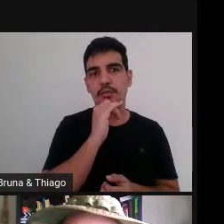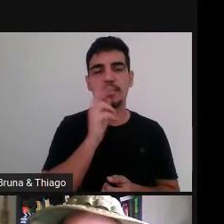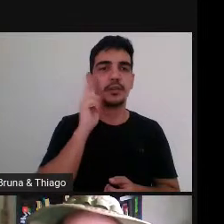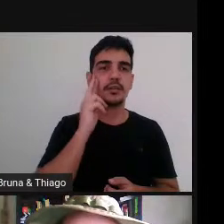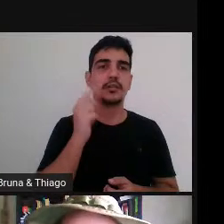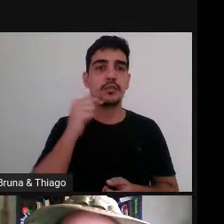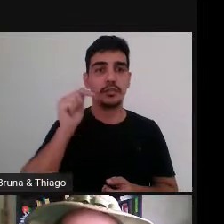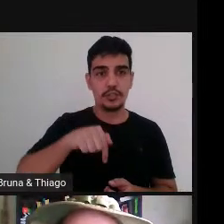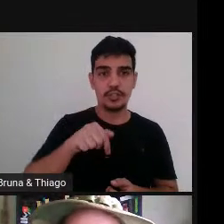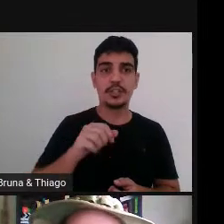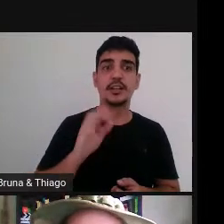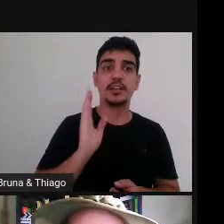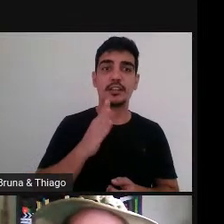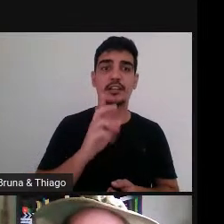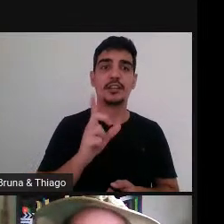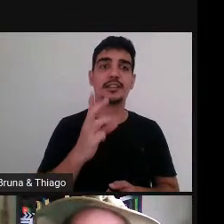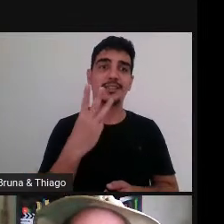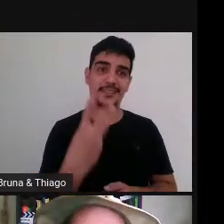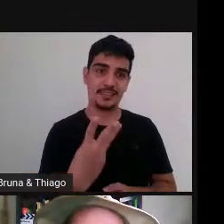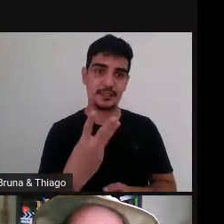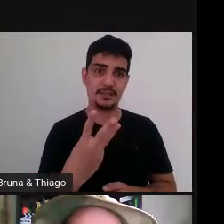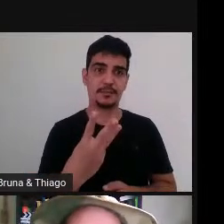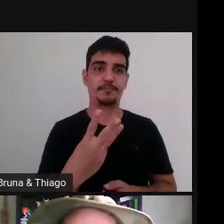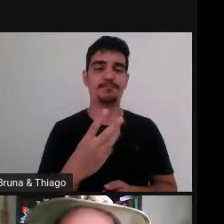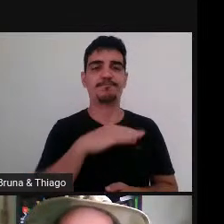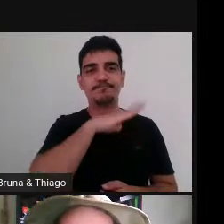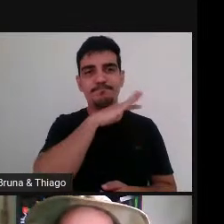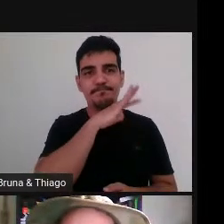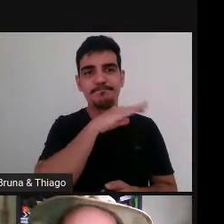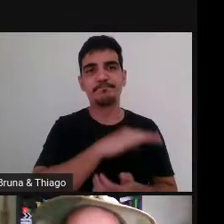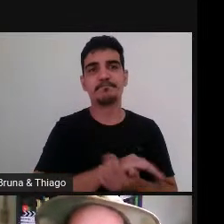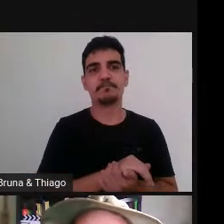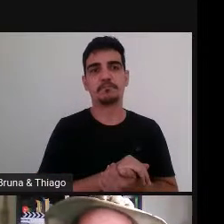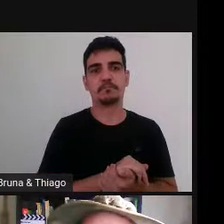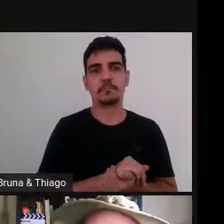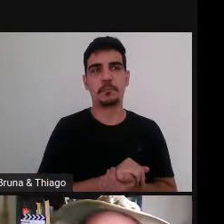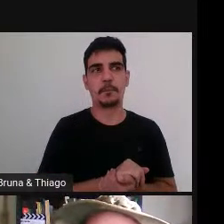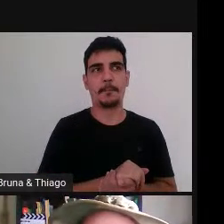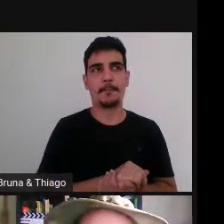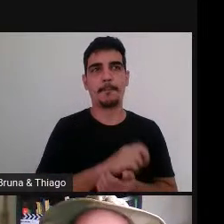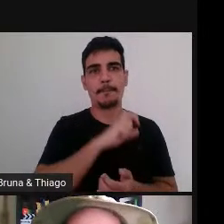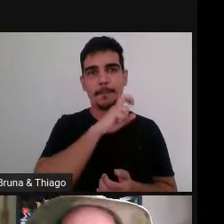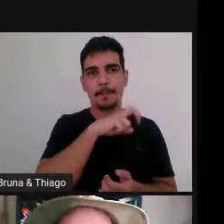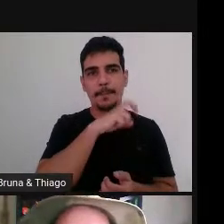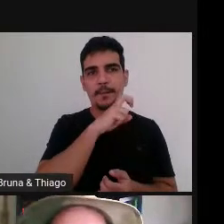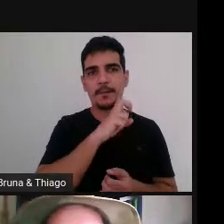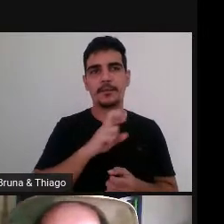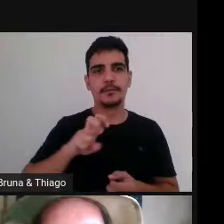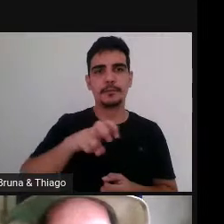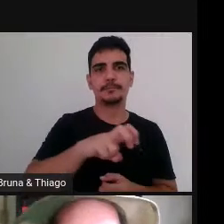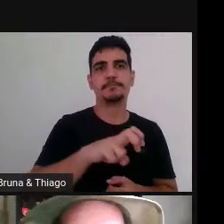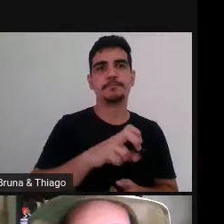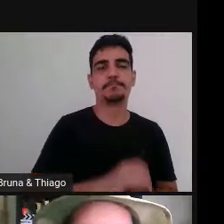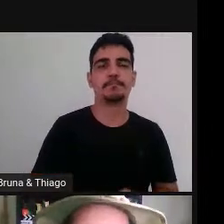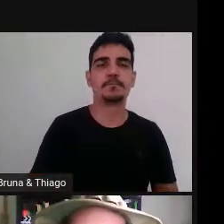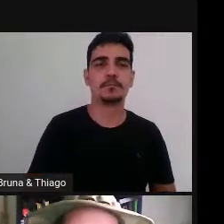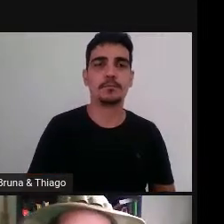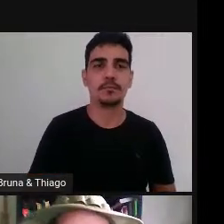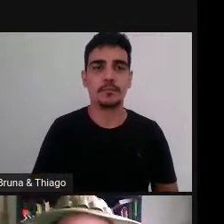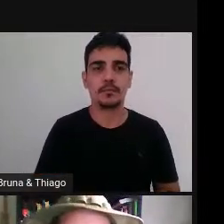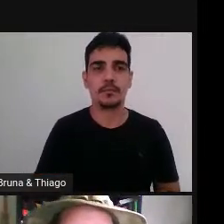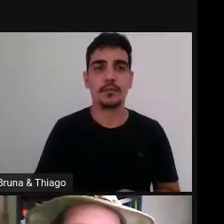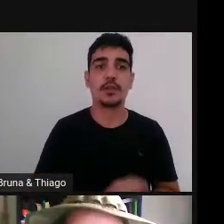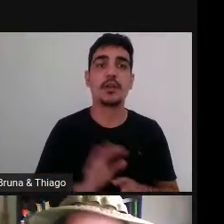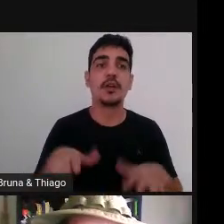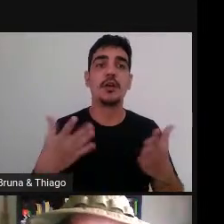Rondônia. Só as serpentes é a maior quantidade de acidentes aqui, são por elas, ó, quase 500 casos. E aí, o